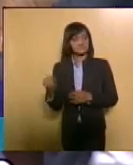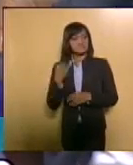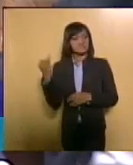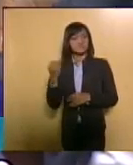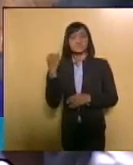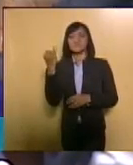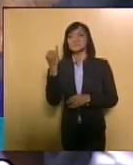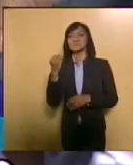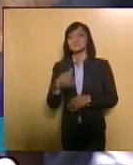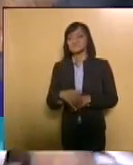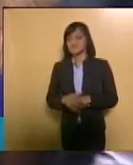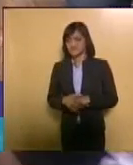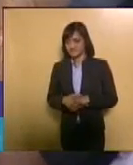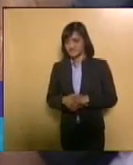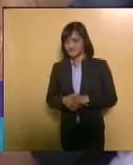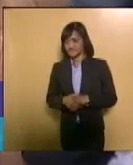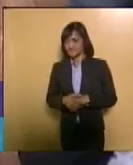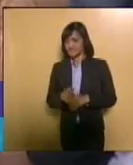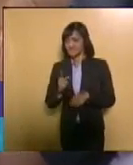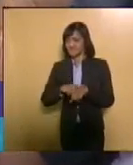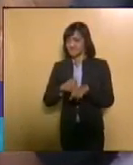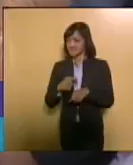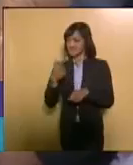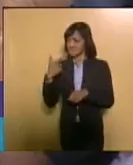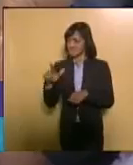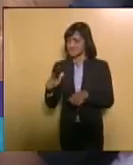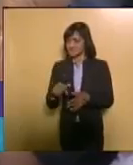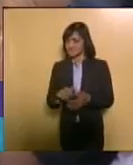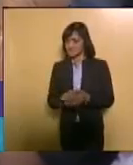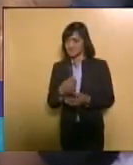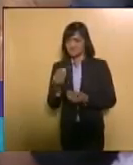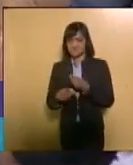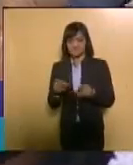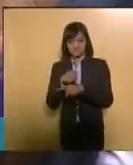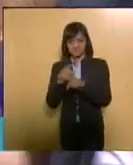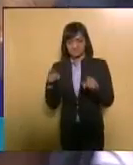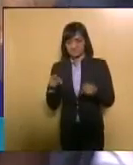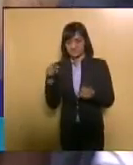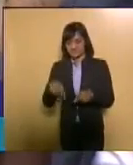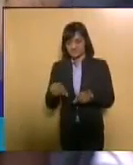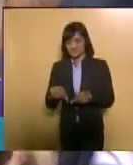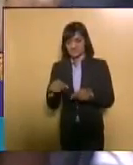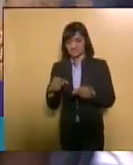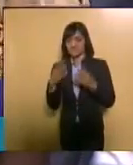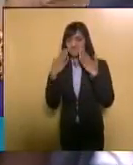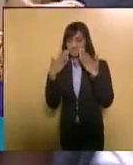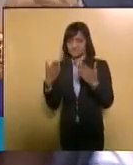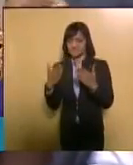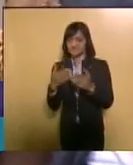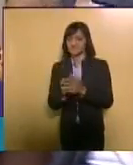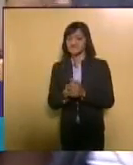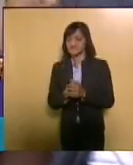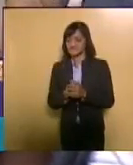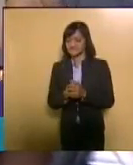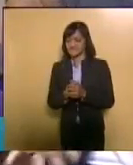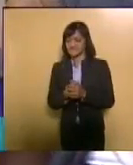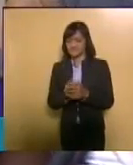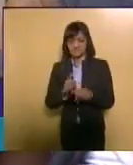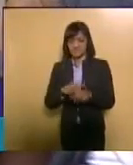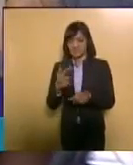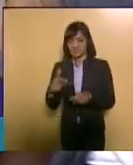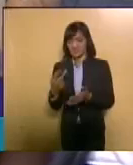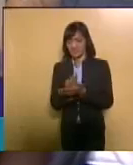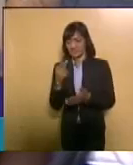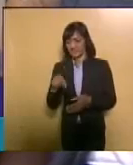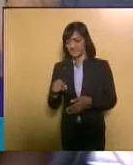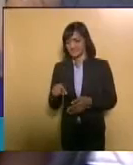de uma de uma de um outro momento com uma vinda né de vocês para apresentar os dados que Possivelmente Não não deu para acontecer